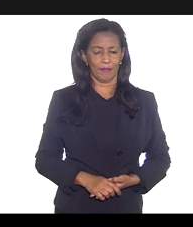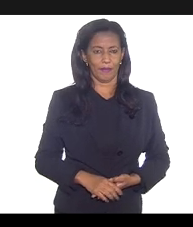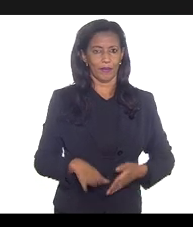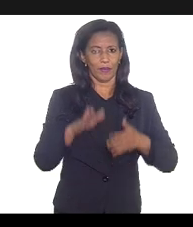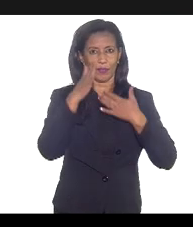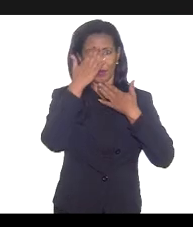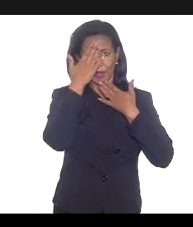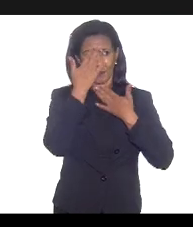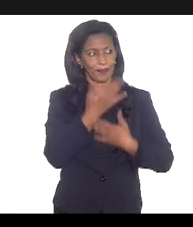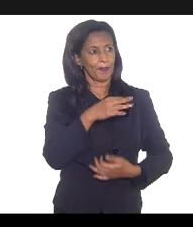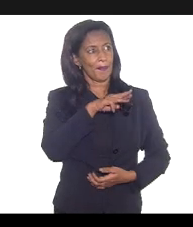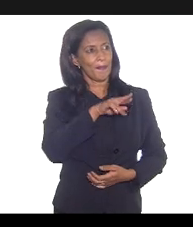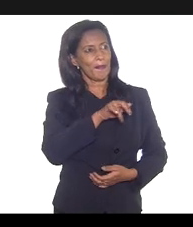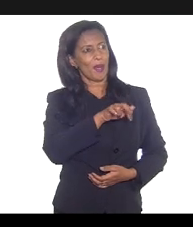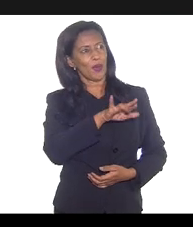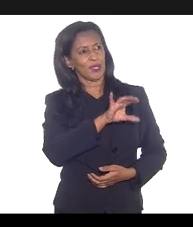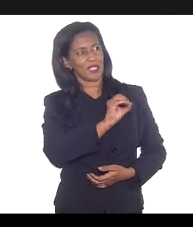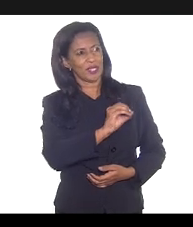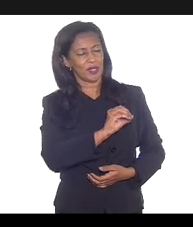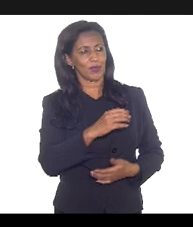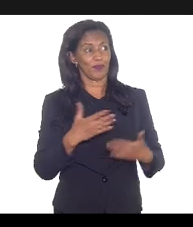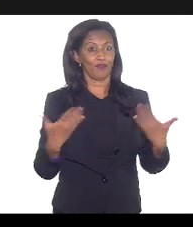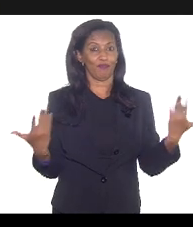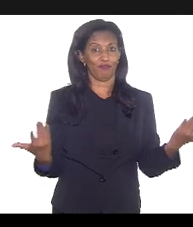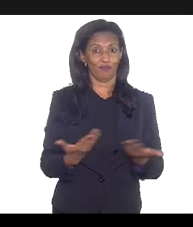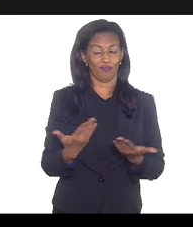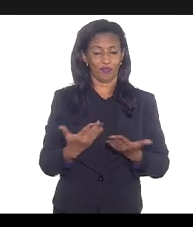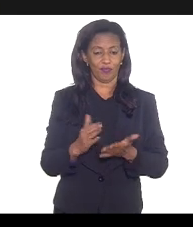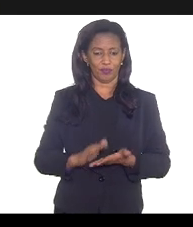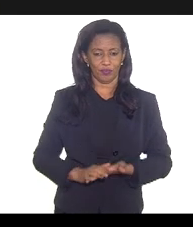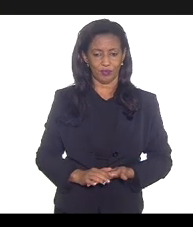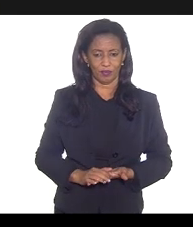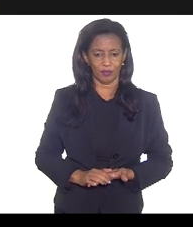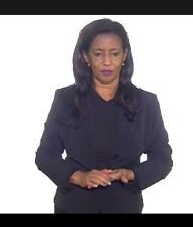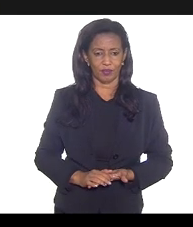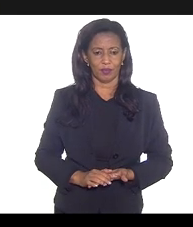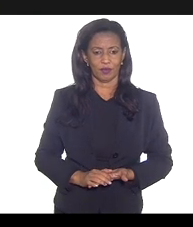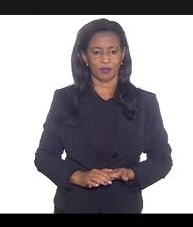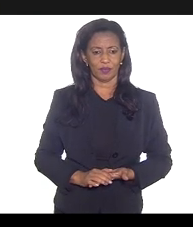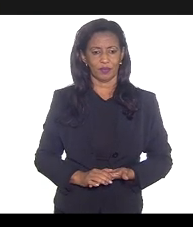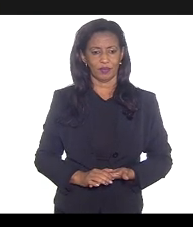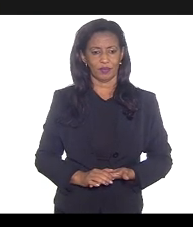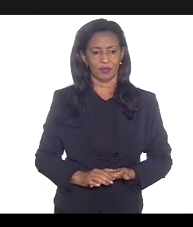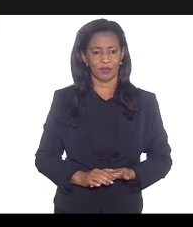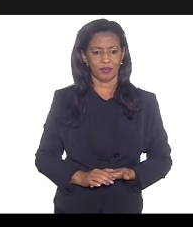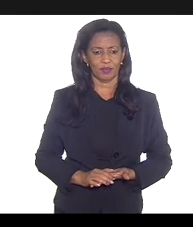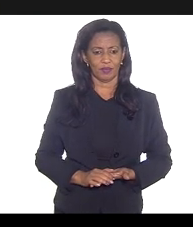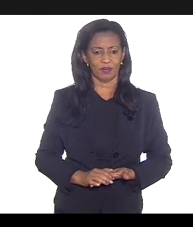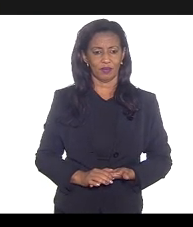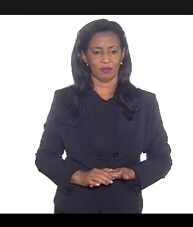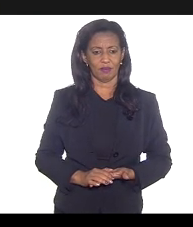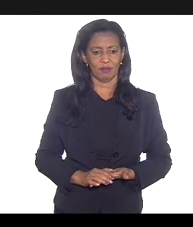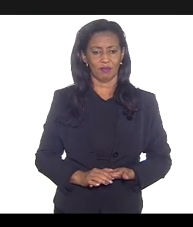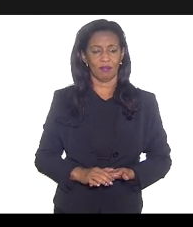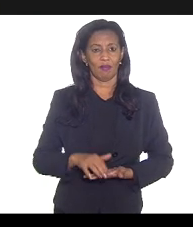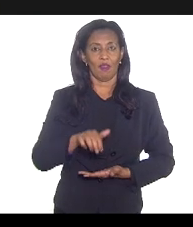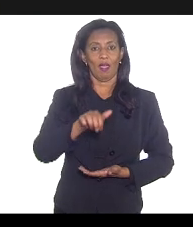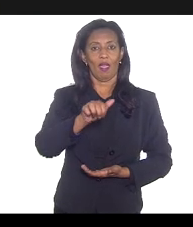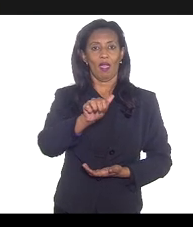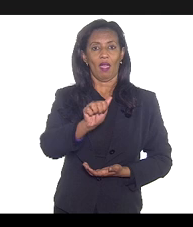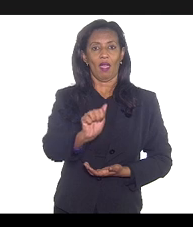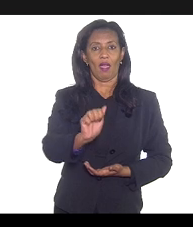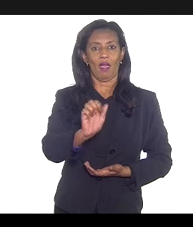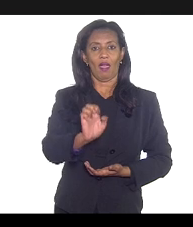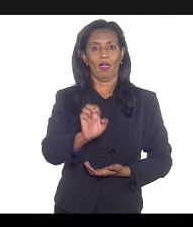Obrigado, Maurício. Eu gostaria agora de fazer uso, para fazer uso da palavra, os representantes da AERJ, Associação